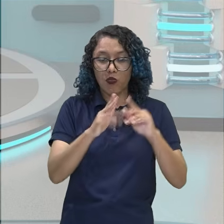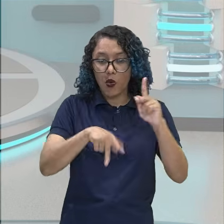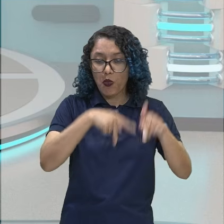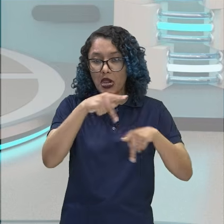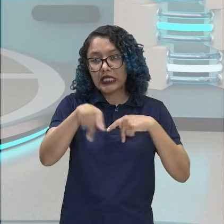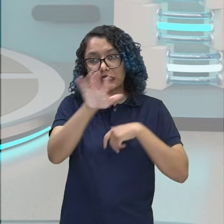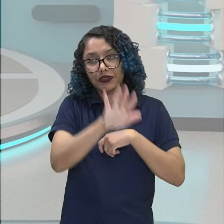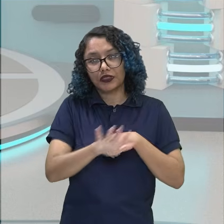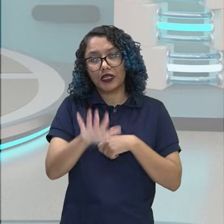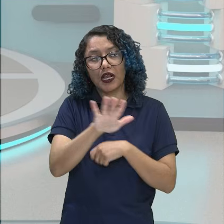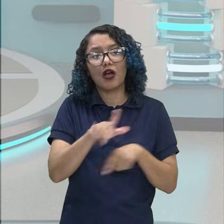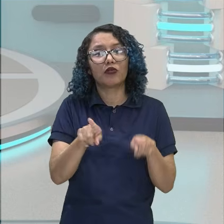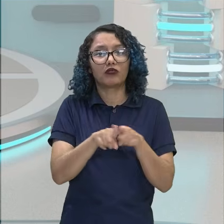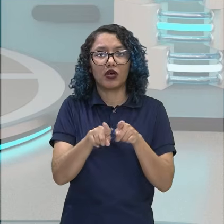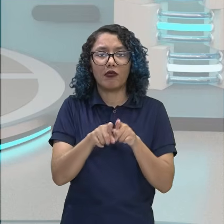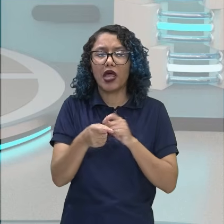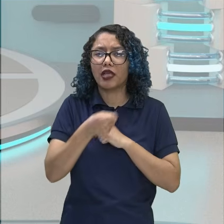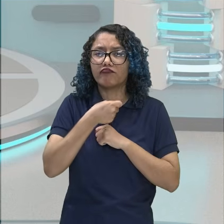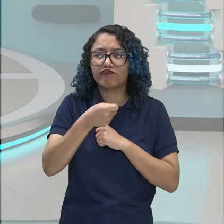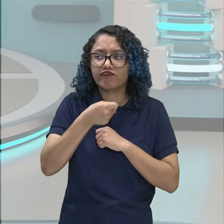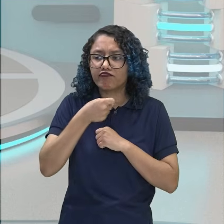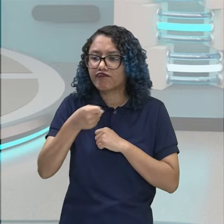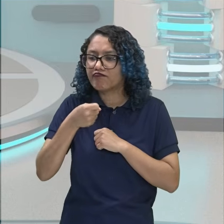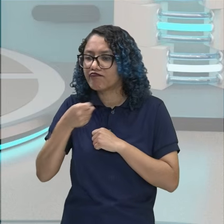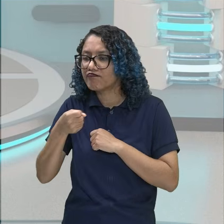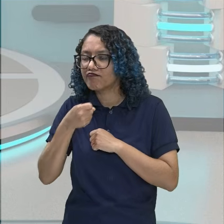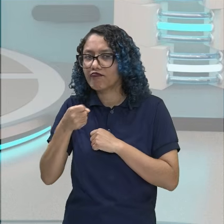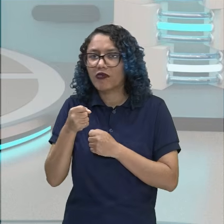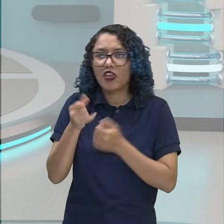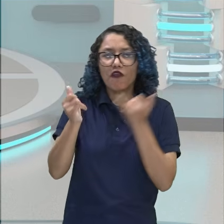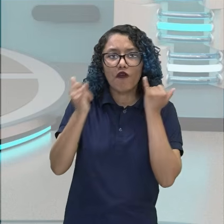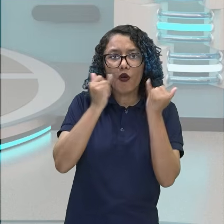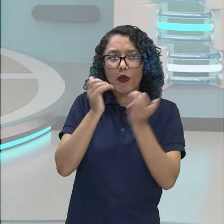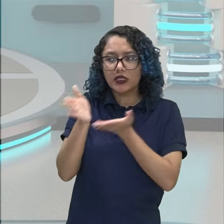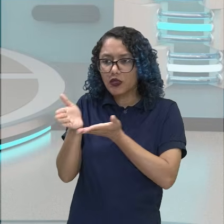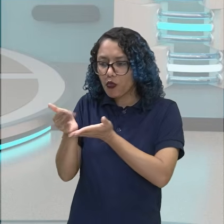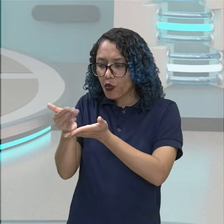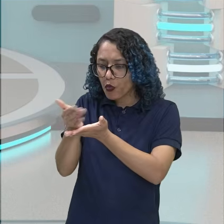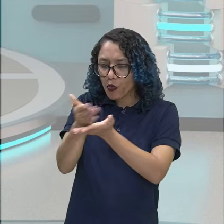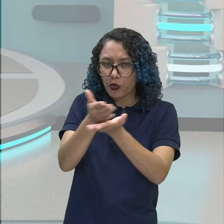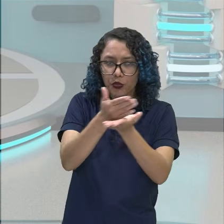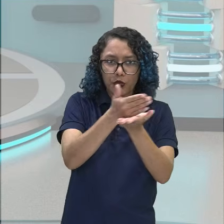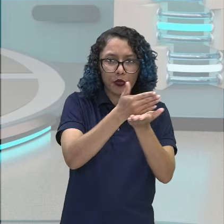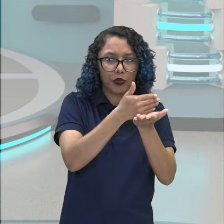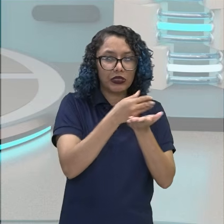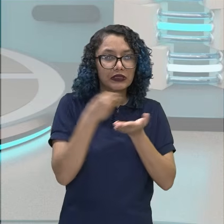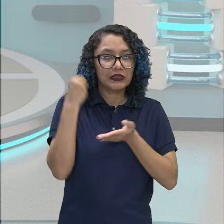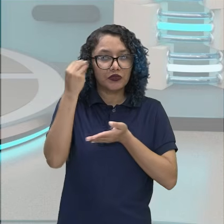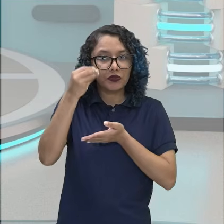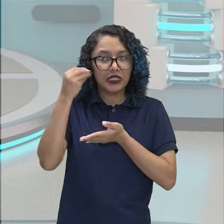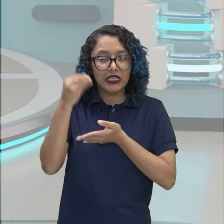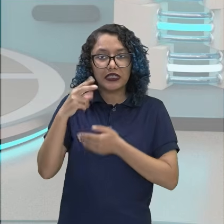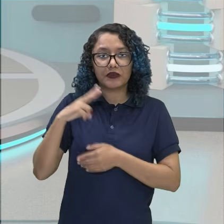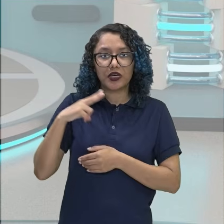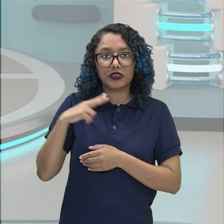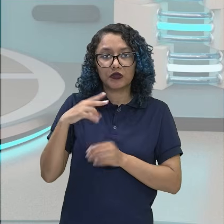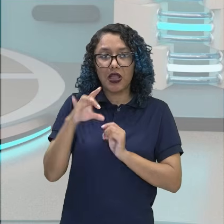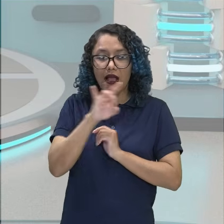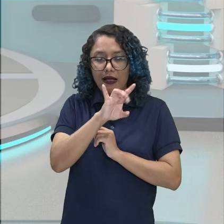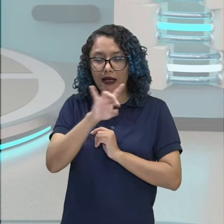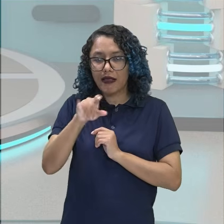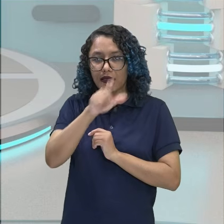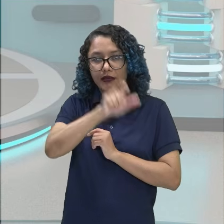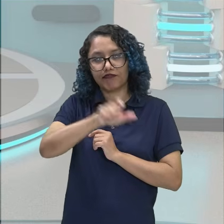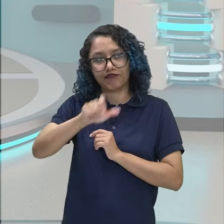modo geral, e buscar aí coletar essas informações, essas vivências que são particulares de cada uma dessas